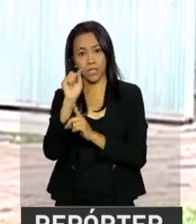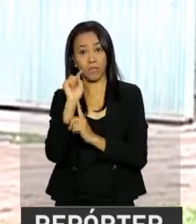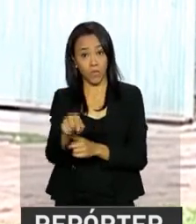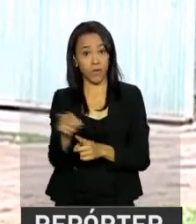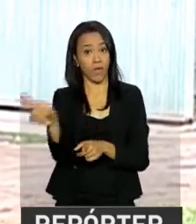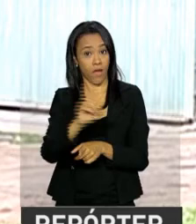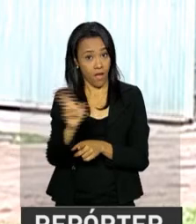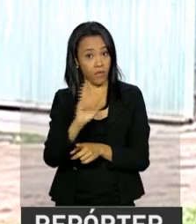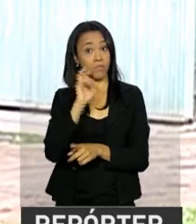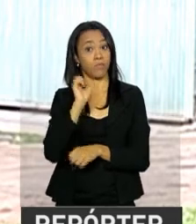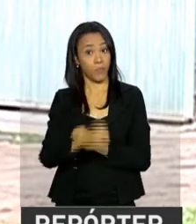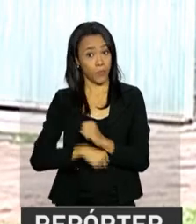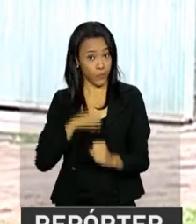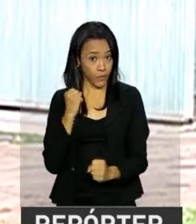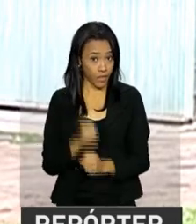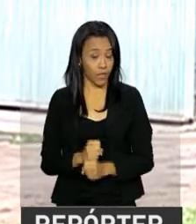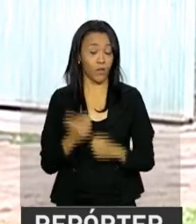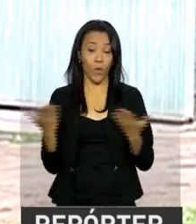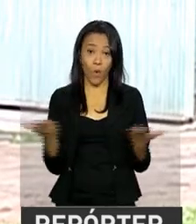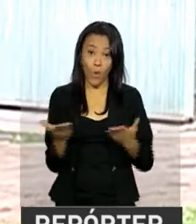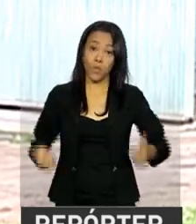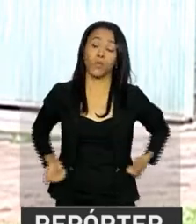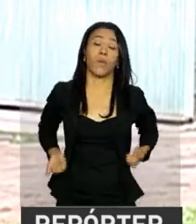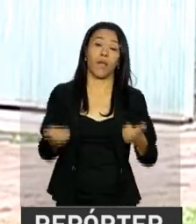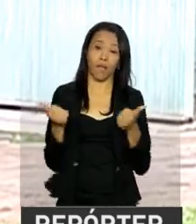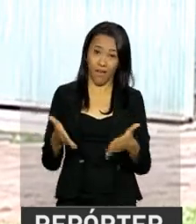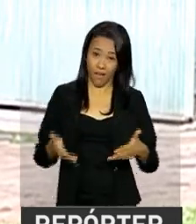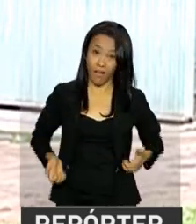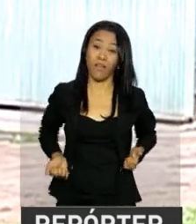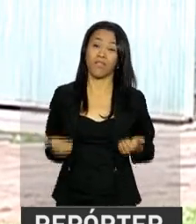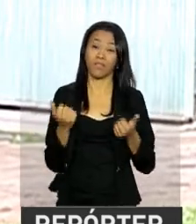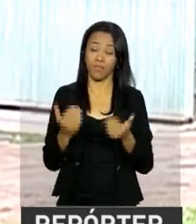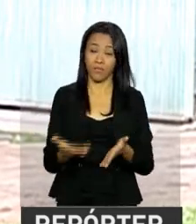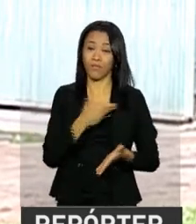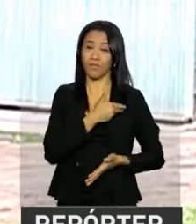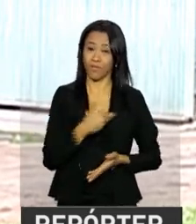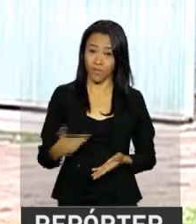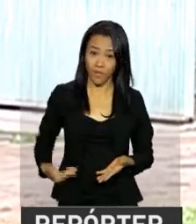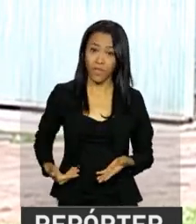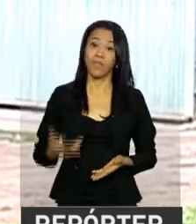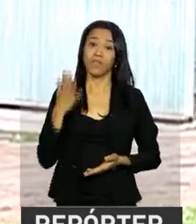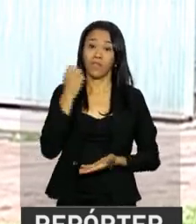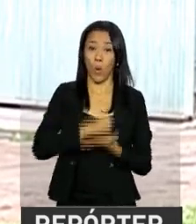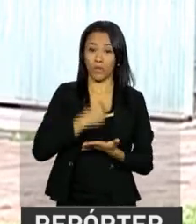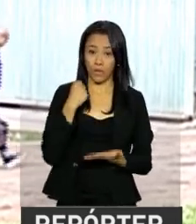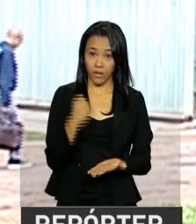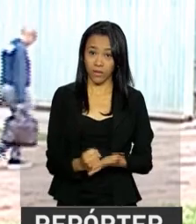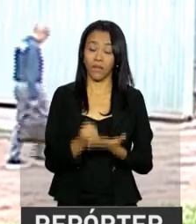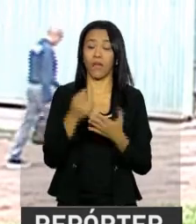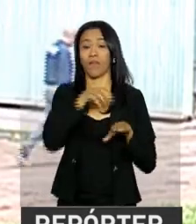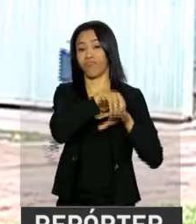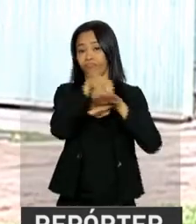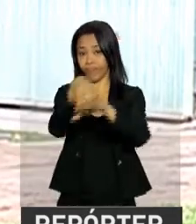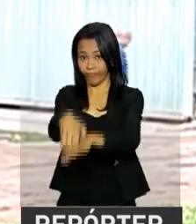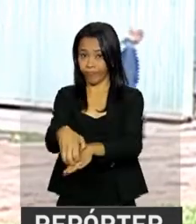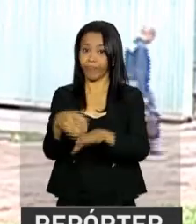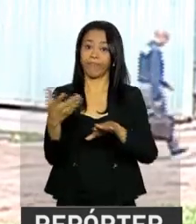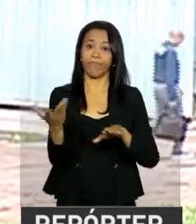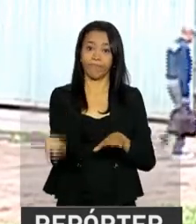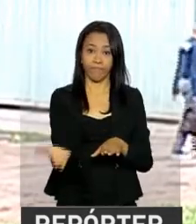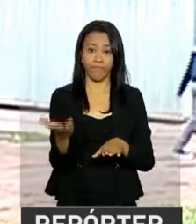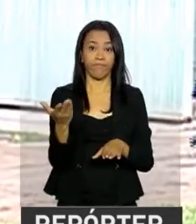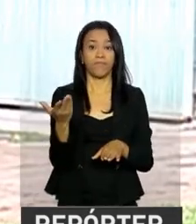R$12.700.000 por ano. Hoje, o gasto anual estimado dos serviços de transporte de uso administrativo